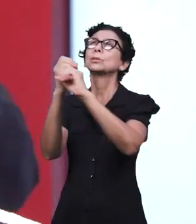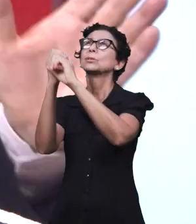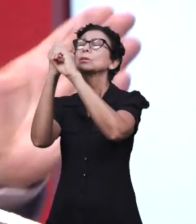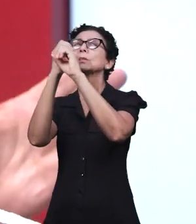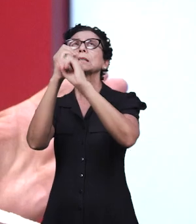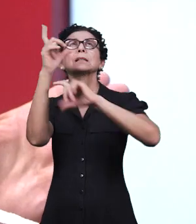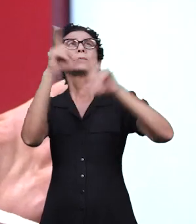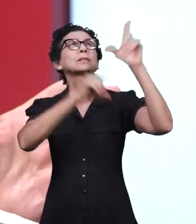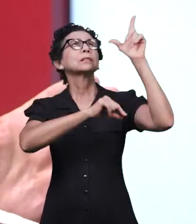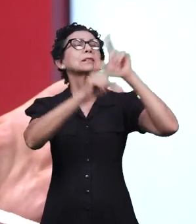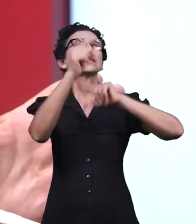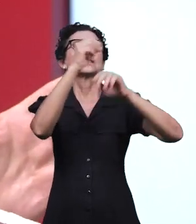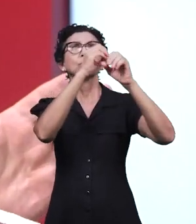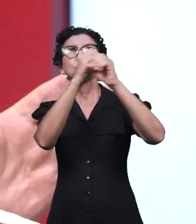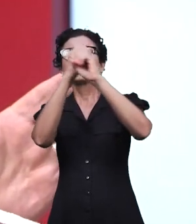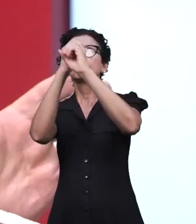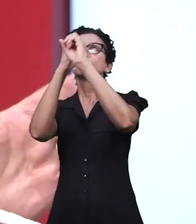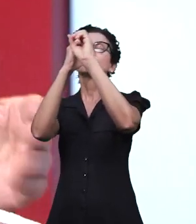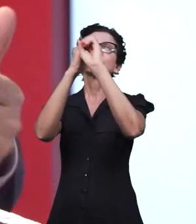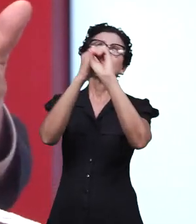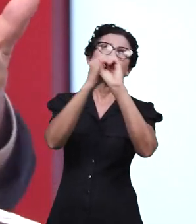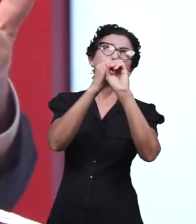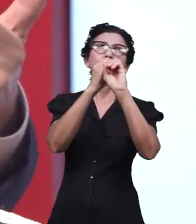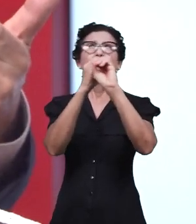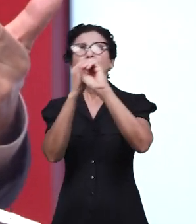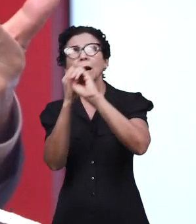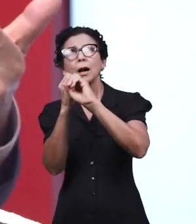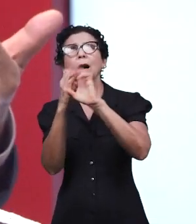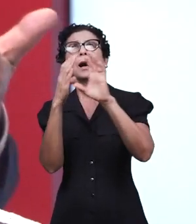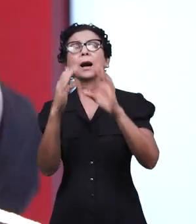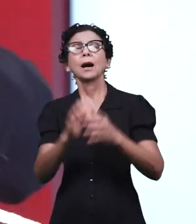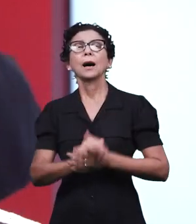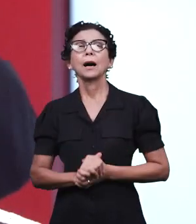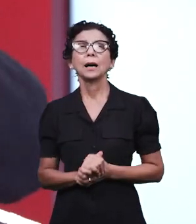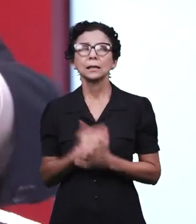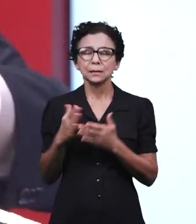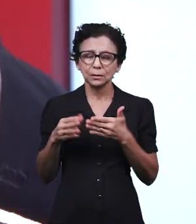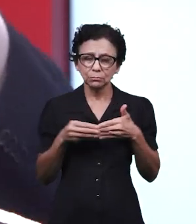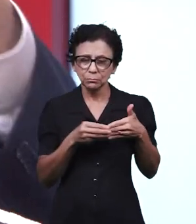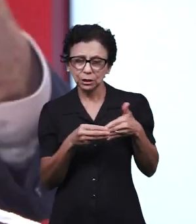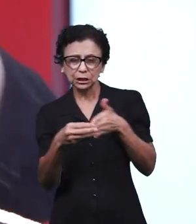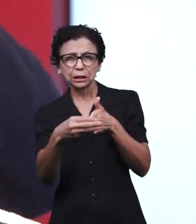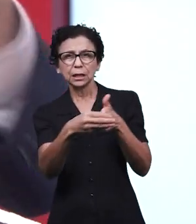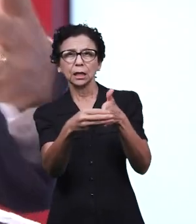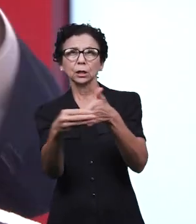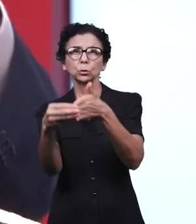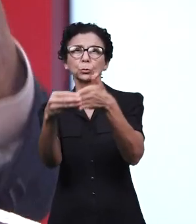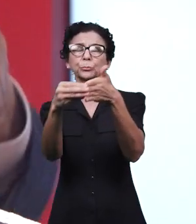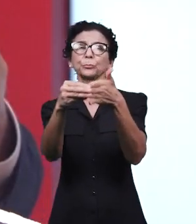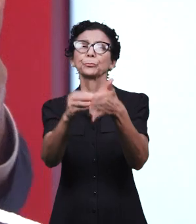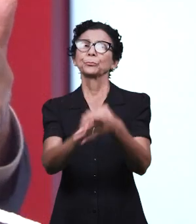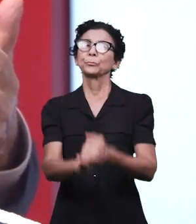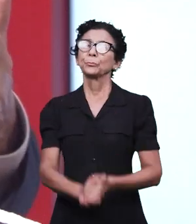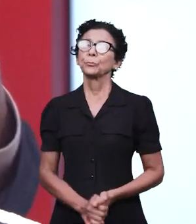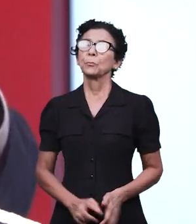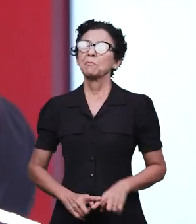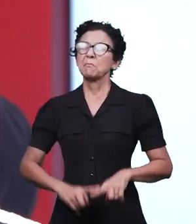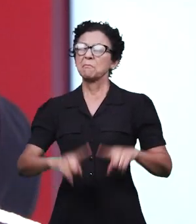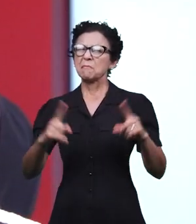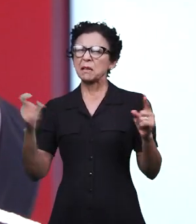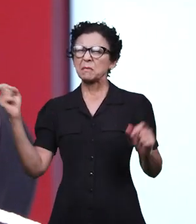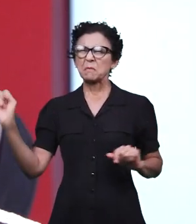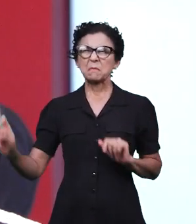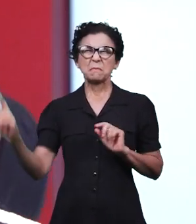da viagem. E de lá, mesmo com essas dificuldades,